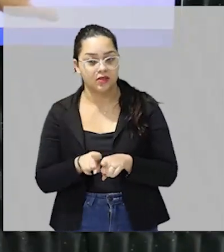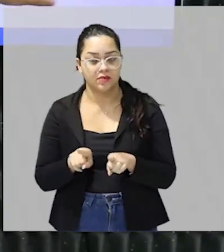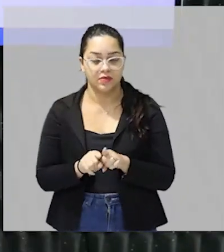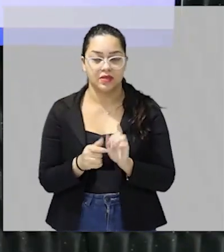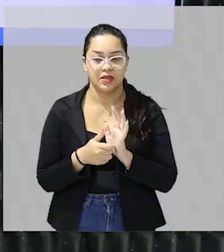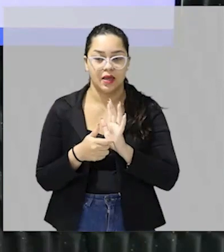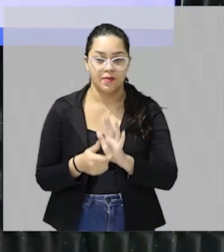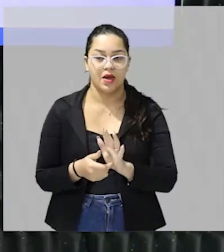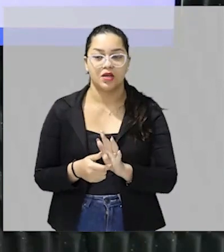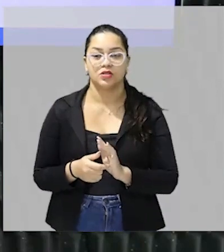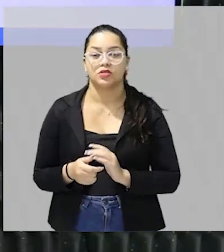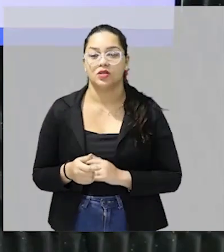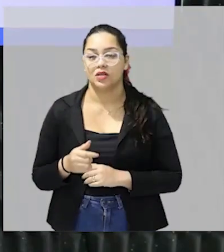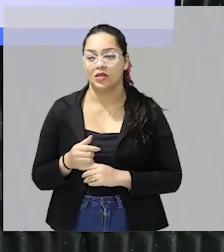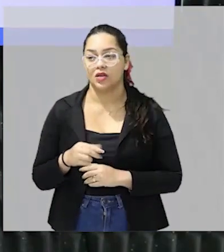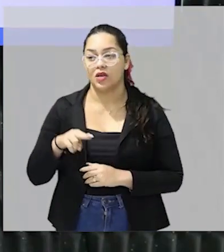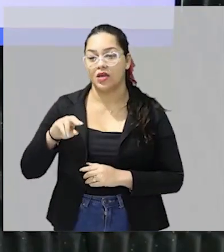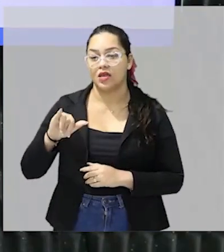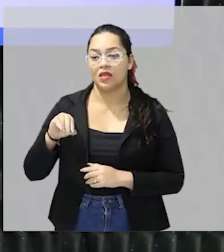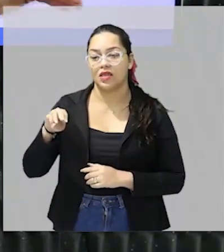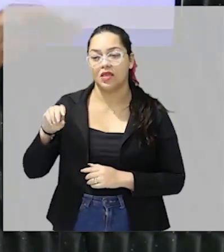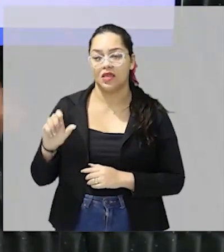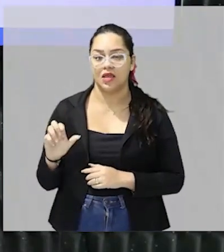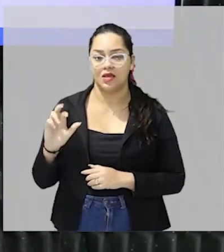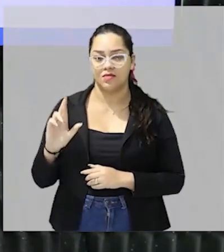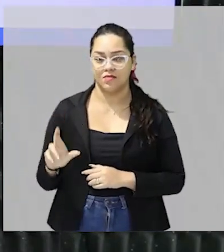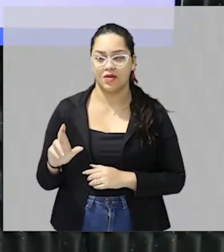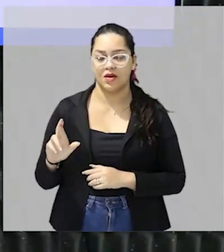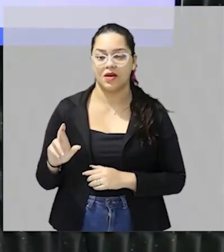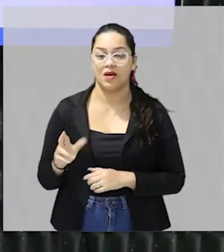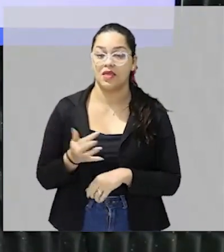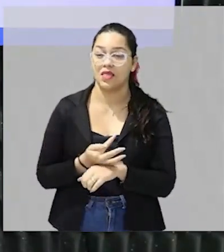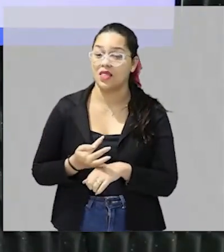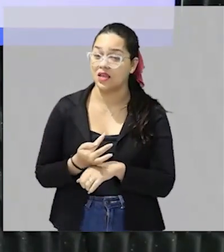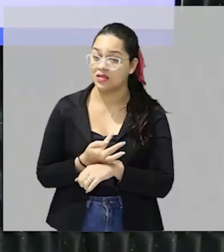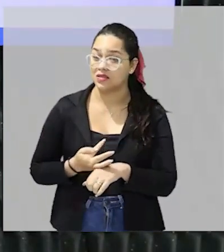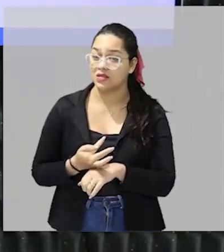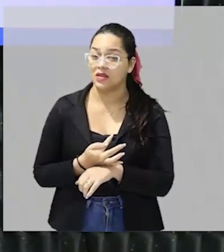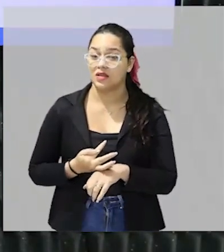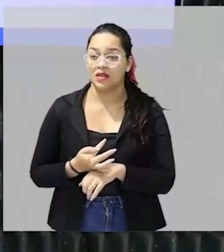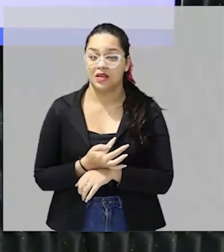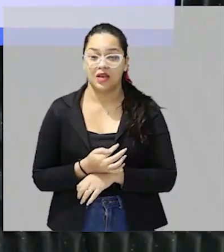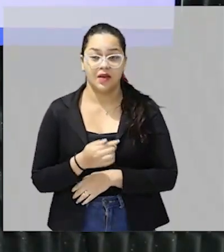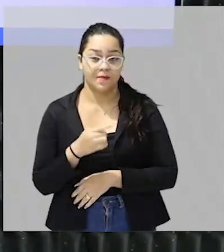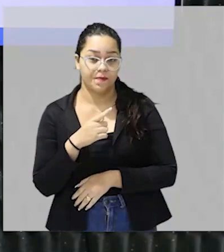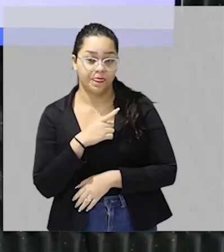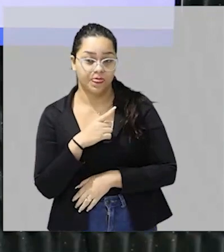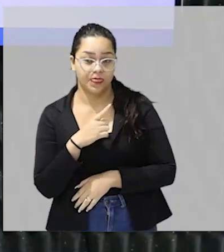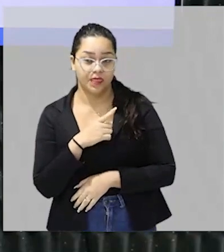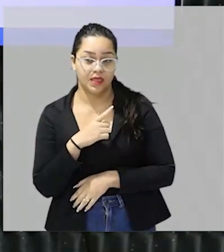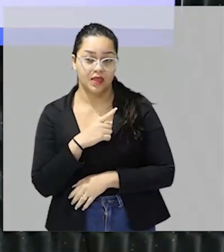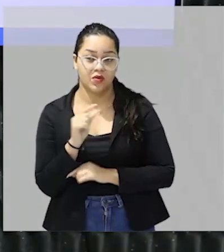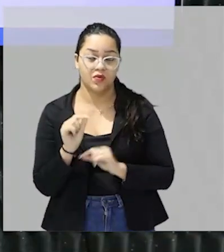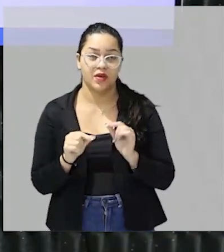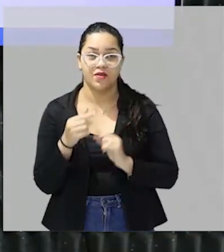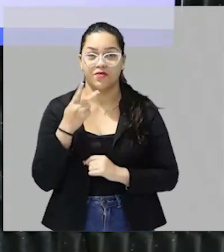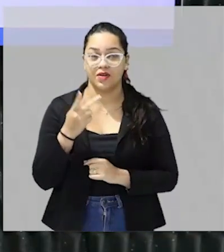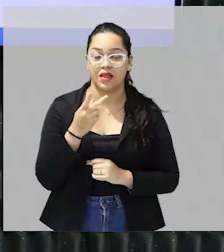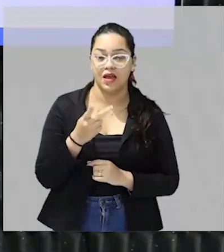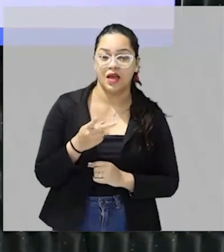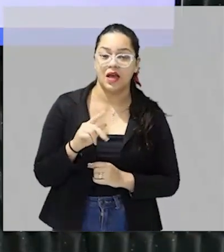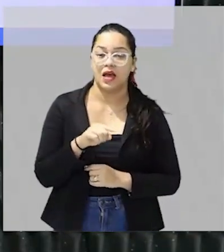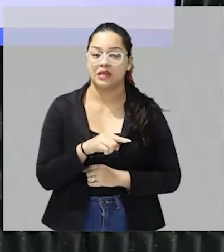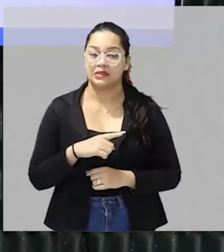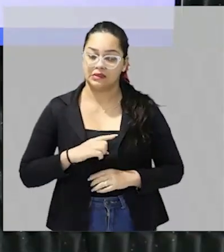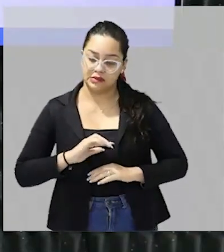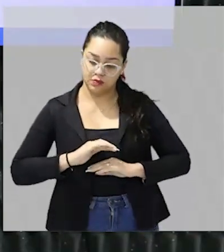imagem, Neymar. Flagraram uma foto de Neymar nas suas férias. Aí começaram as redes sociais a falar que Neymar estava